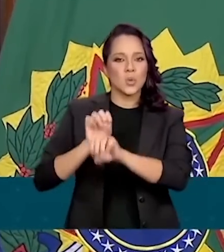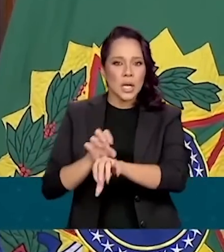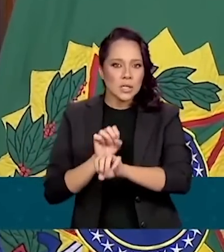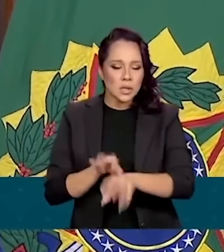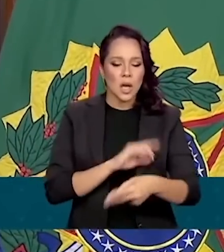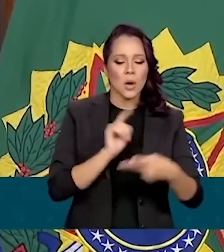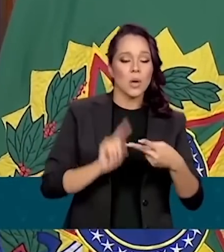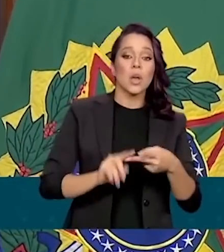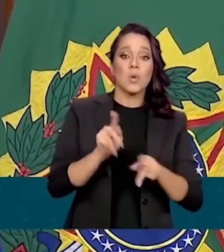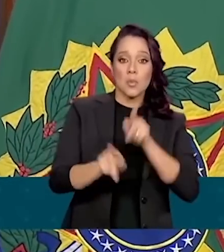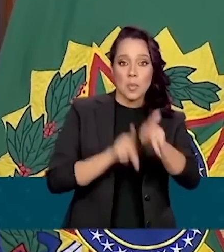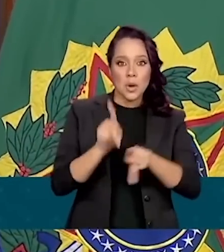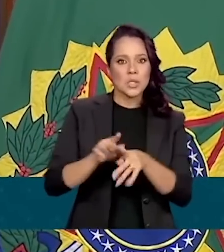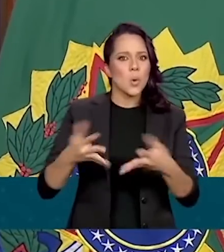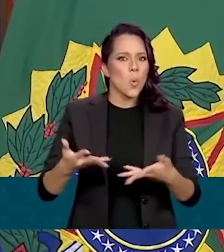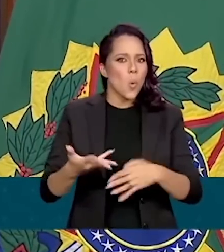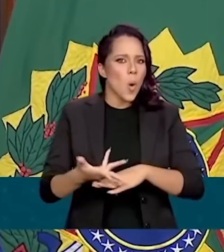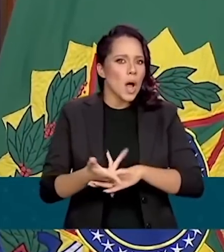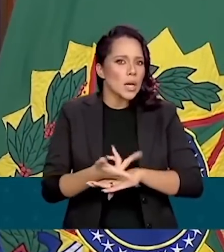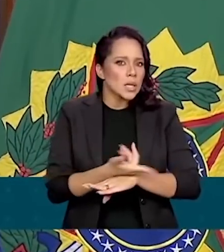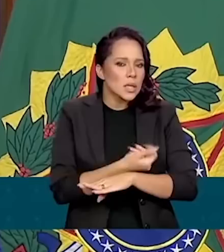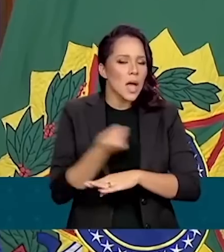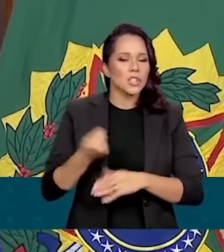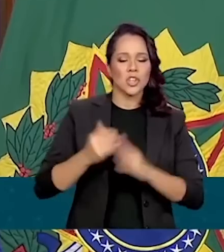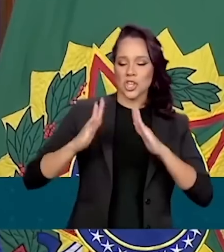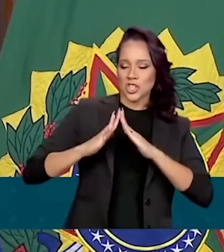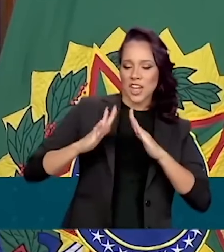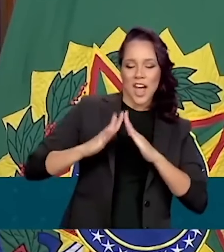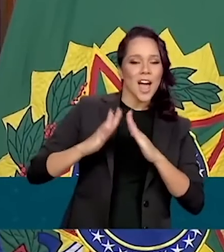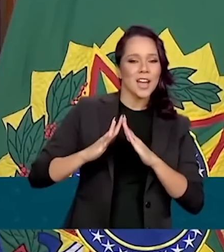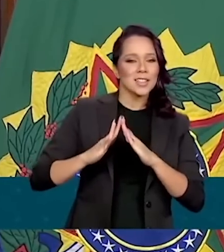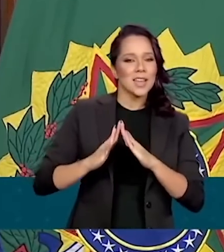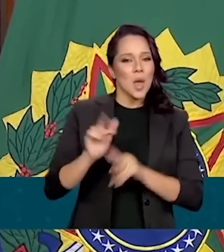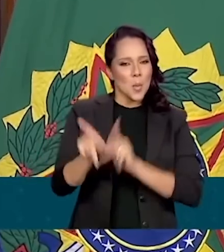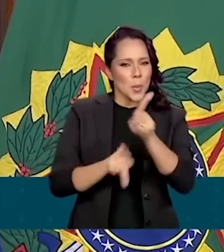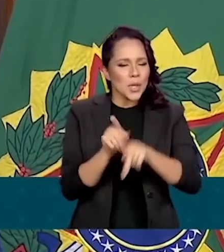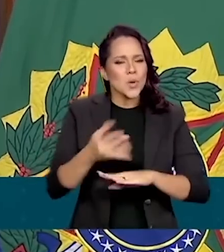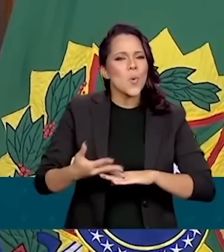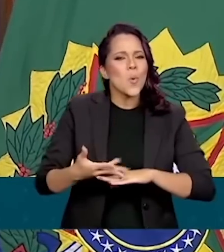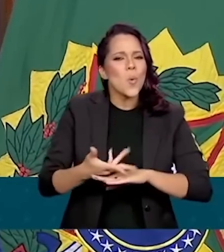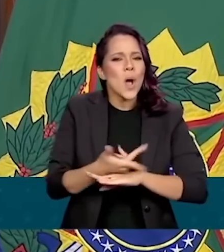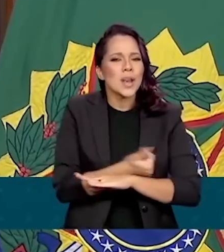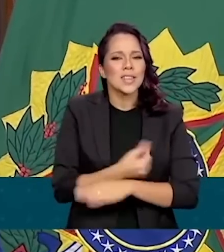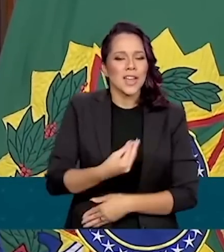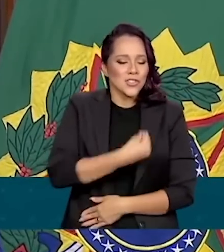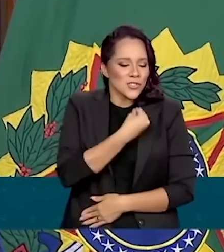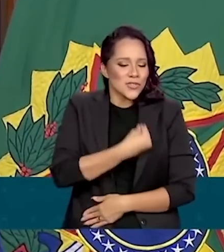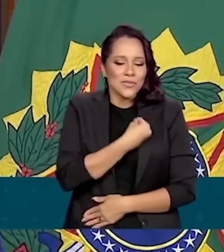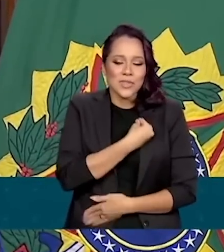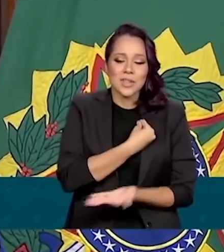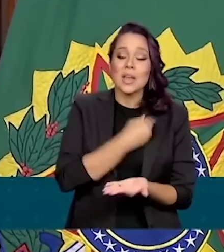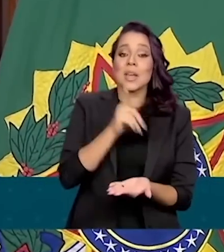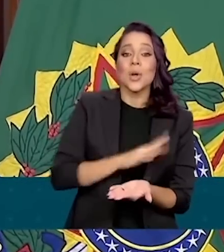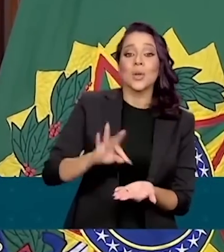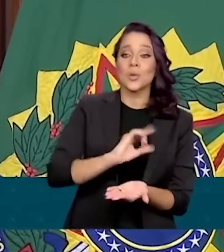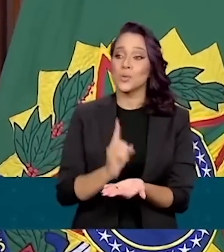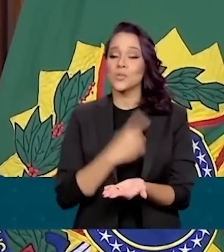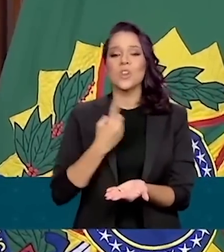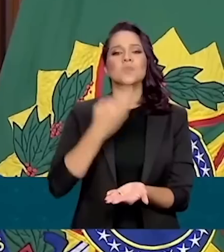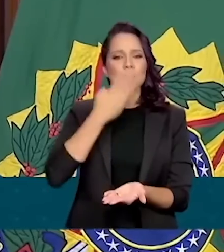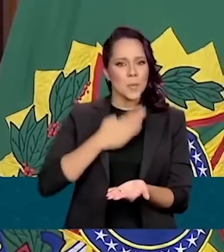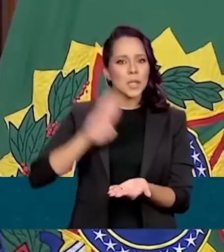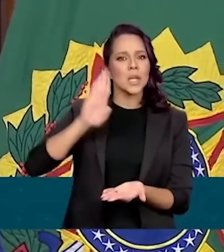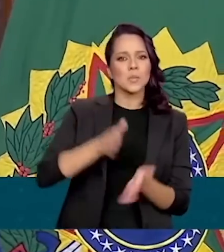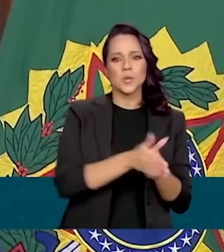educacional, de ter o seu povo com qualidade, sabe, de moradia, de ter o seu povo com qualidade de vida, que é o que todos nós